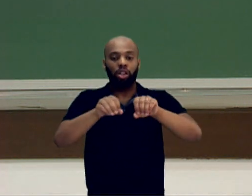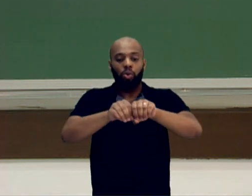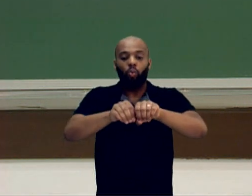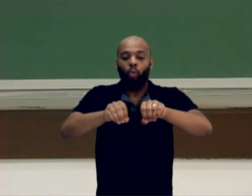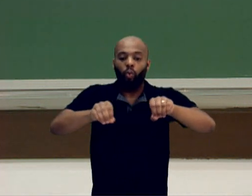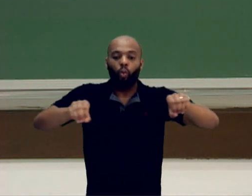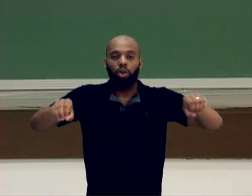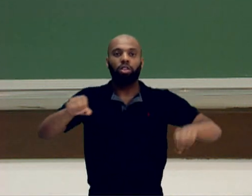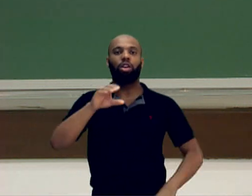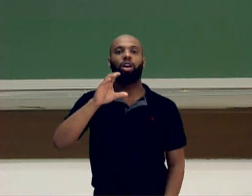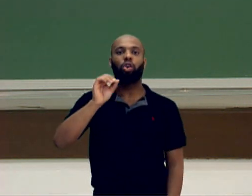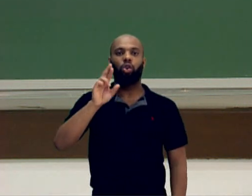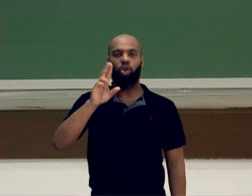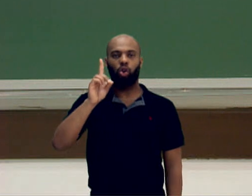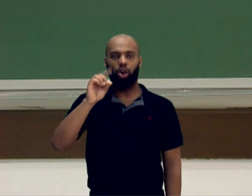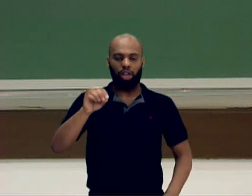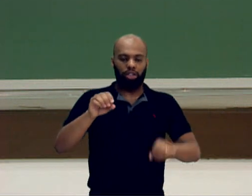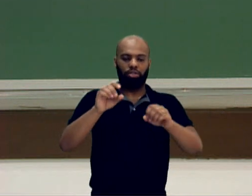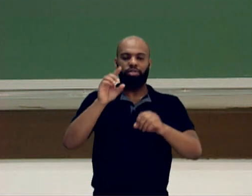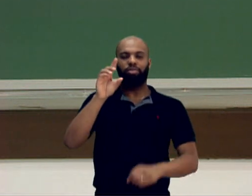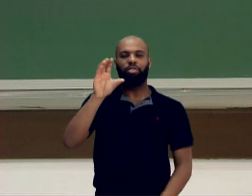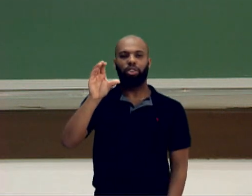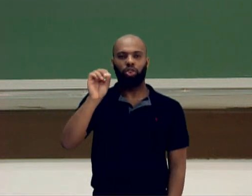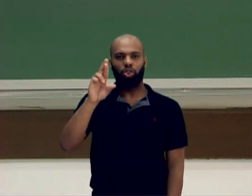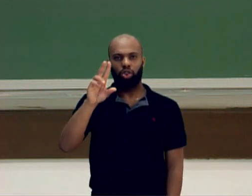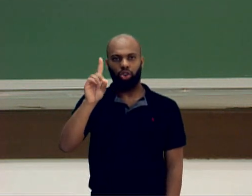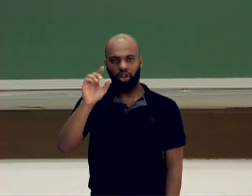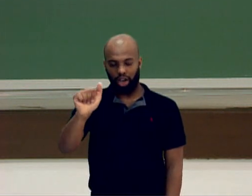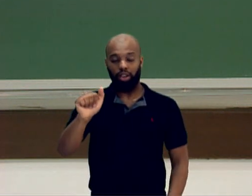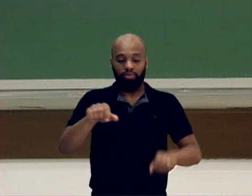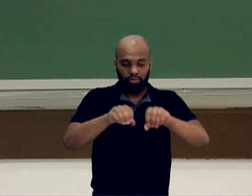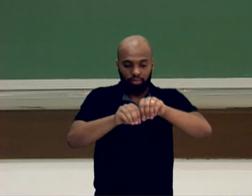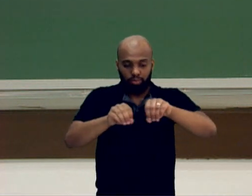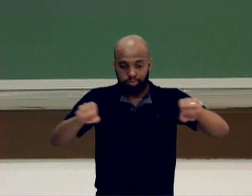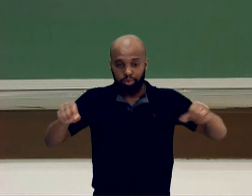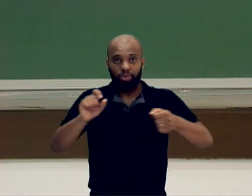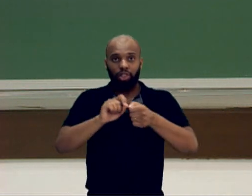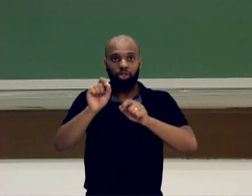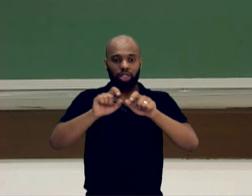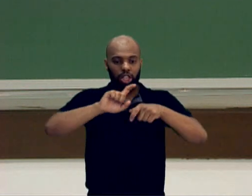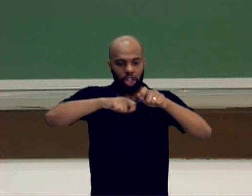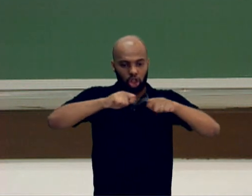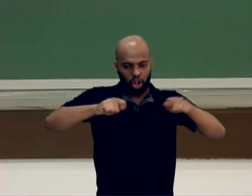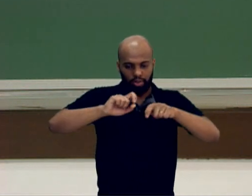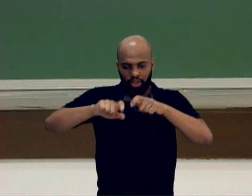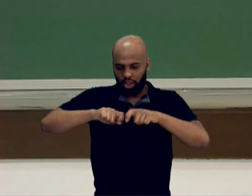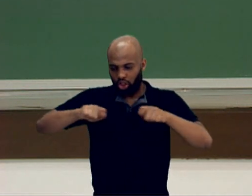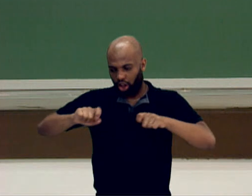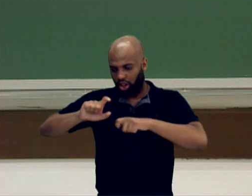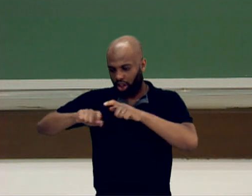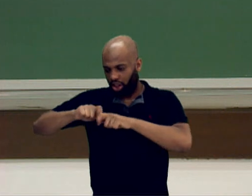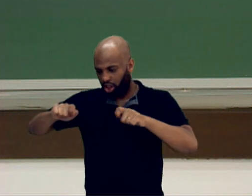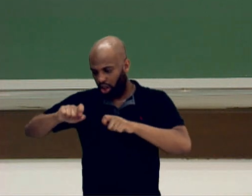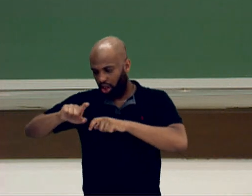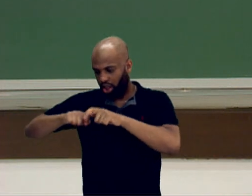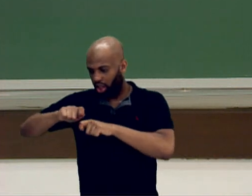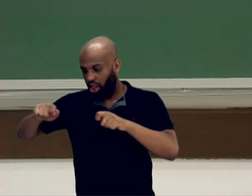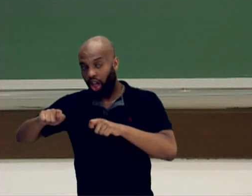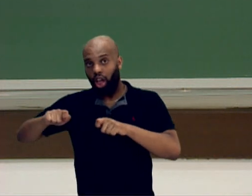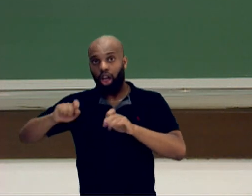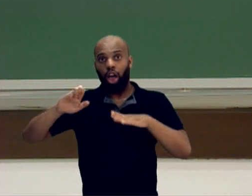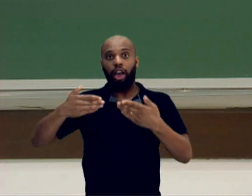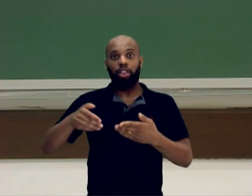bom? Em lugar do próprio corpo, eles passaram a usar as suas medidas em barras ou pedras. Ou seja, foram lá, alguém foi